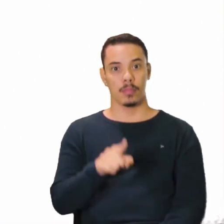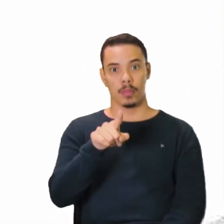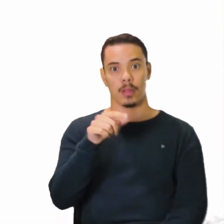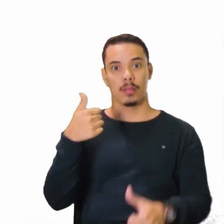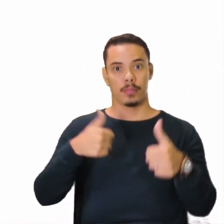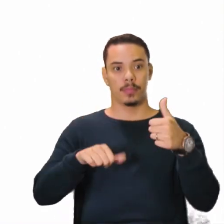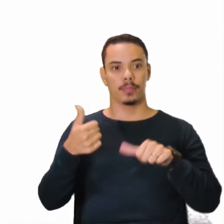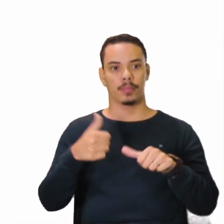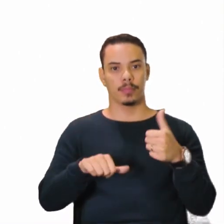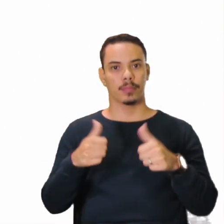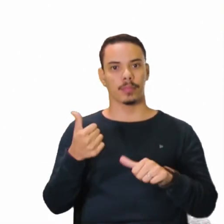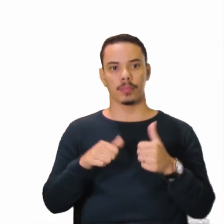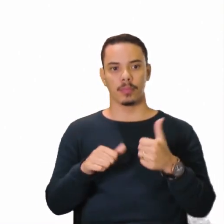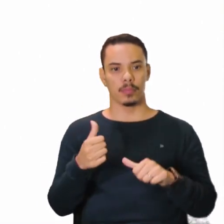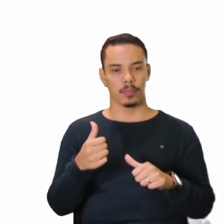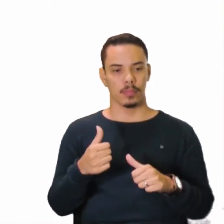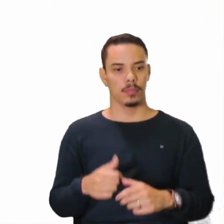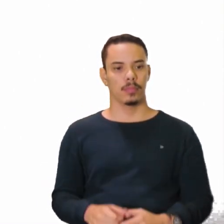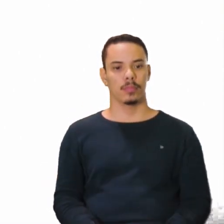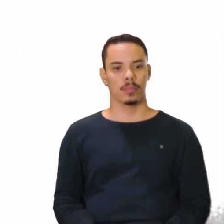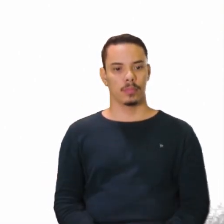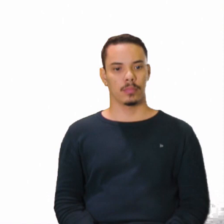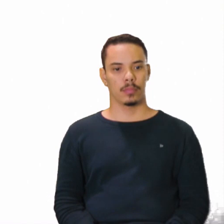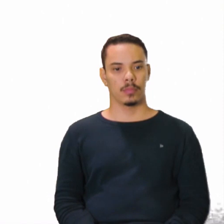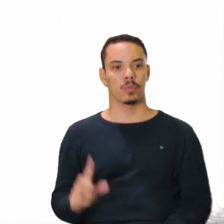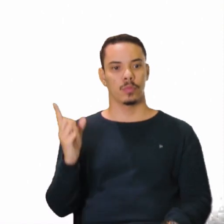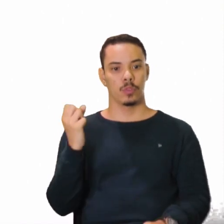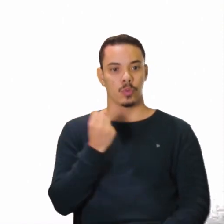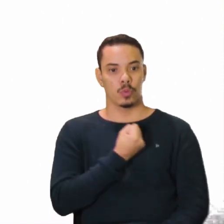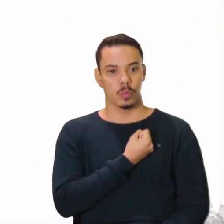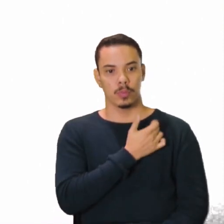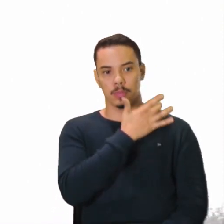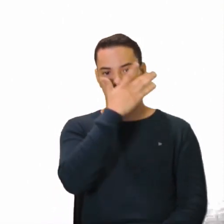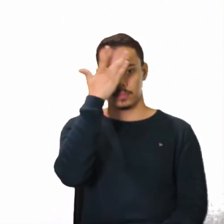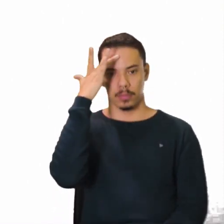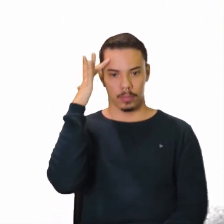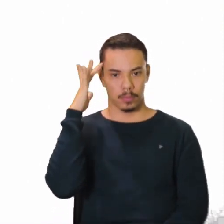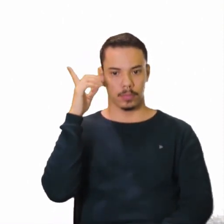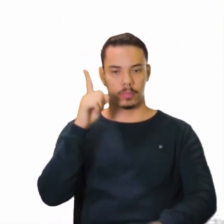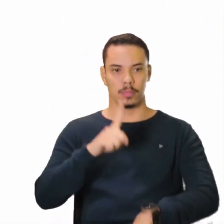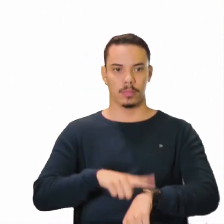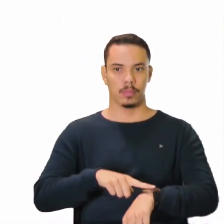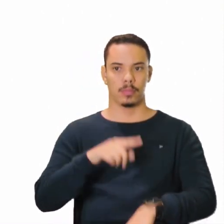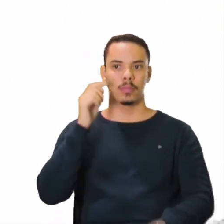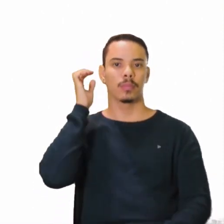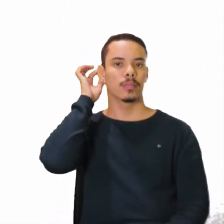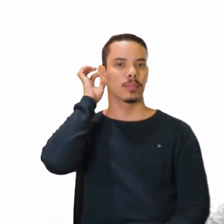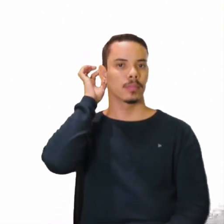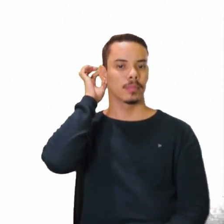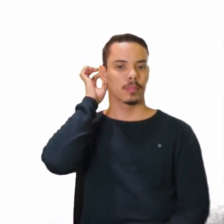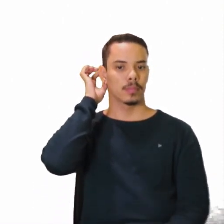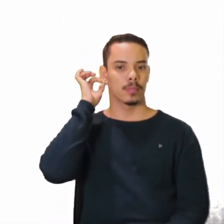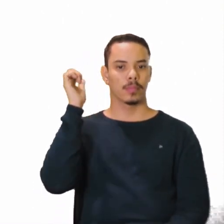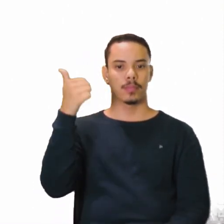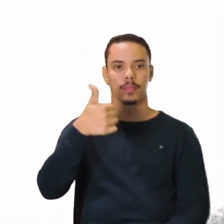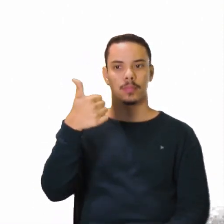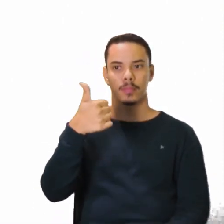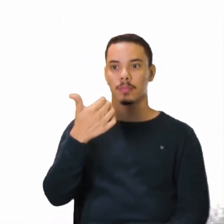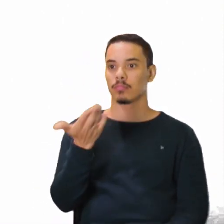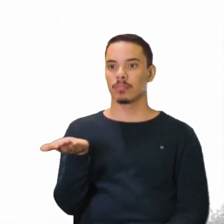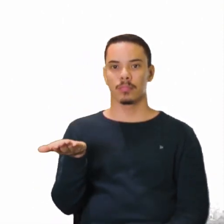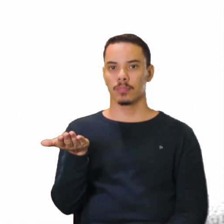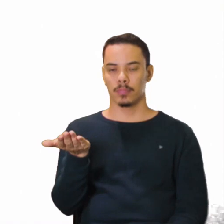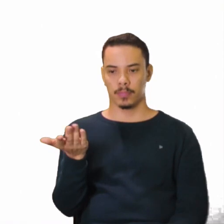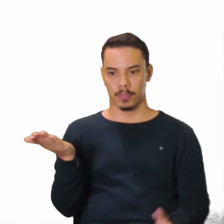analisar 1. Encontrar o número, a pessoa, o tempo do verbo no primeiro verso. E